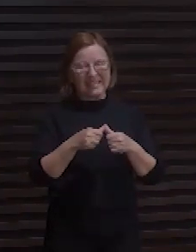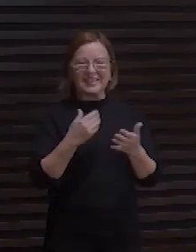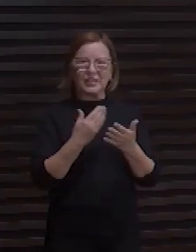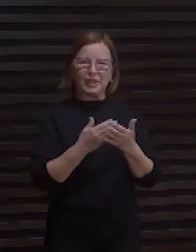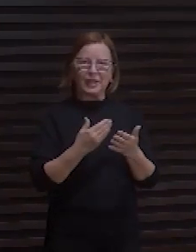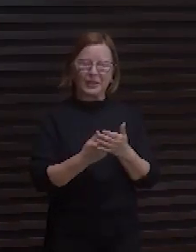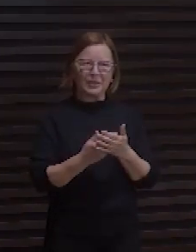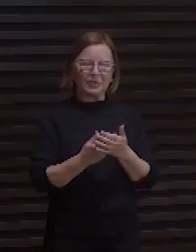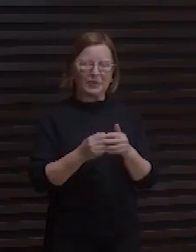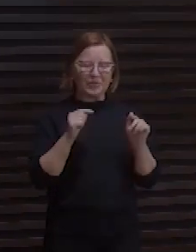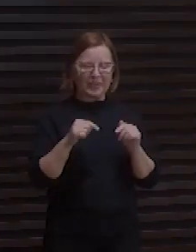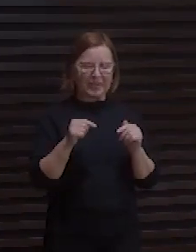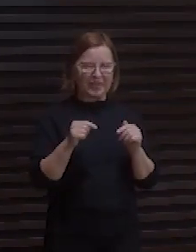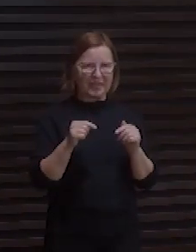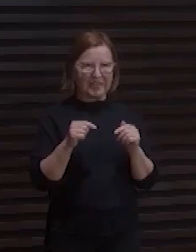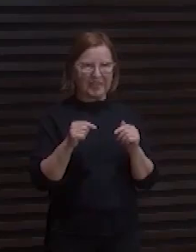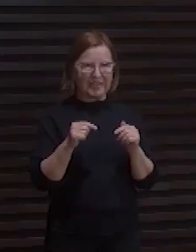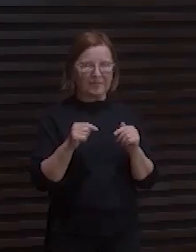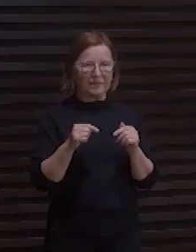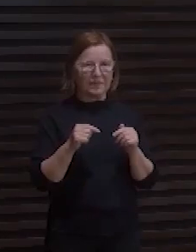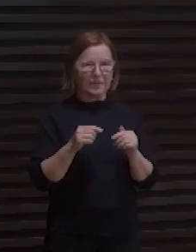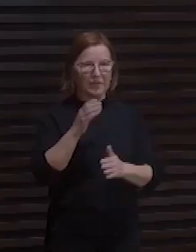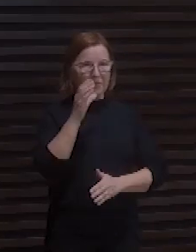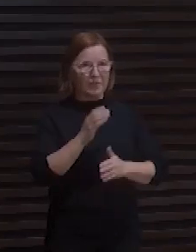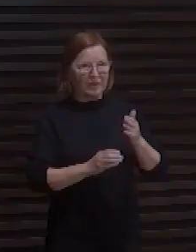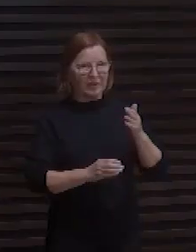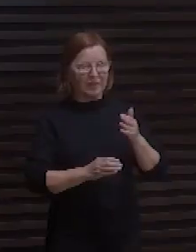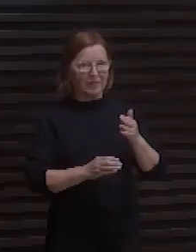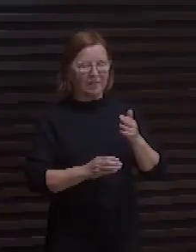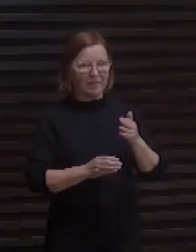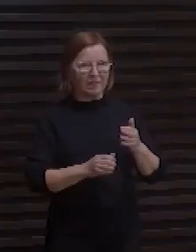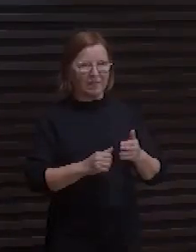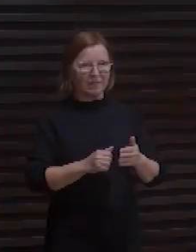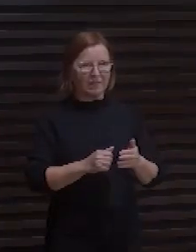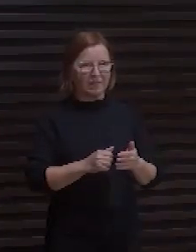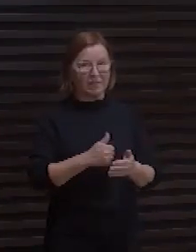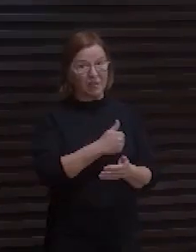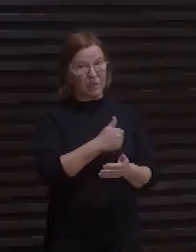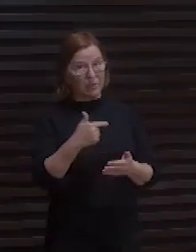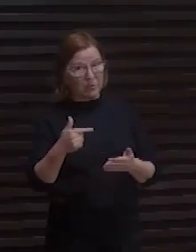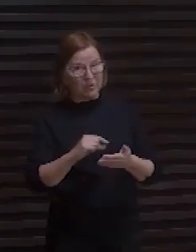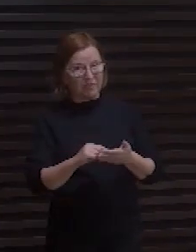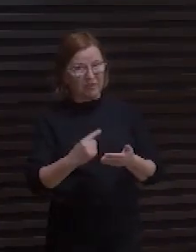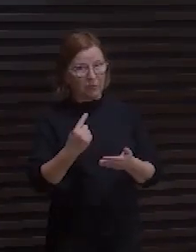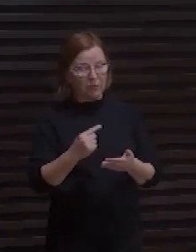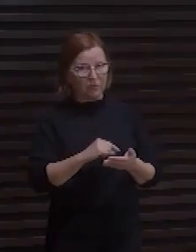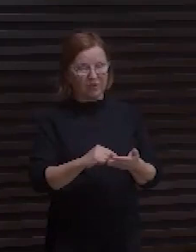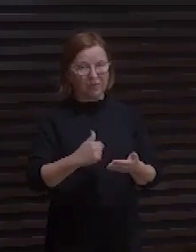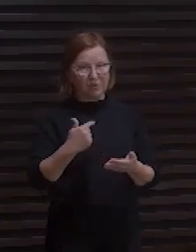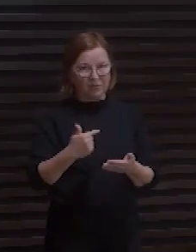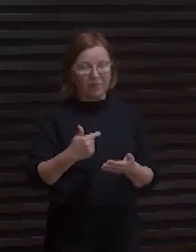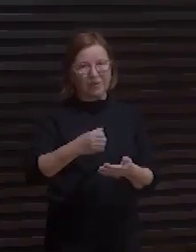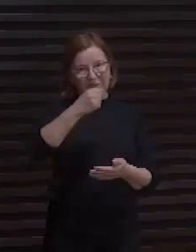feito. Aqui, em Romanos 12, 1 e 2, nós queremos dar uma continuidade a esse trecho da palavra